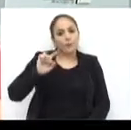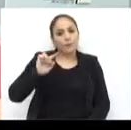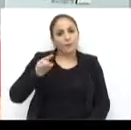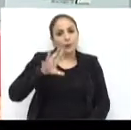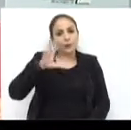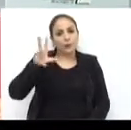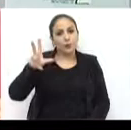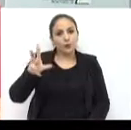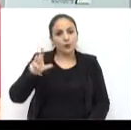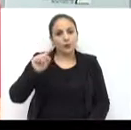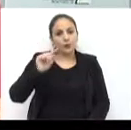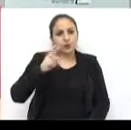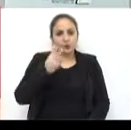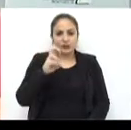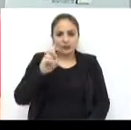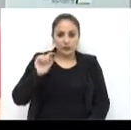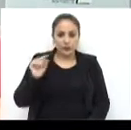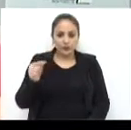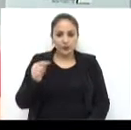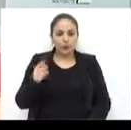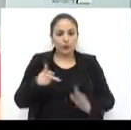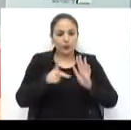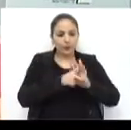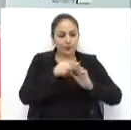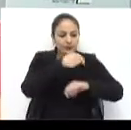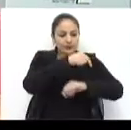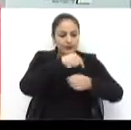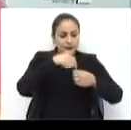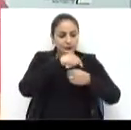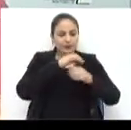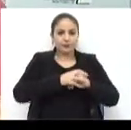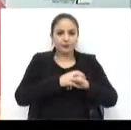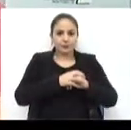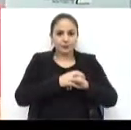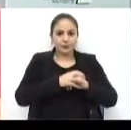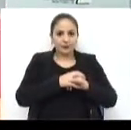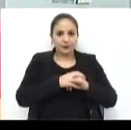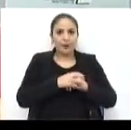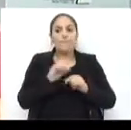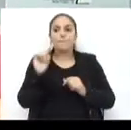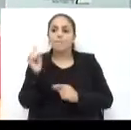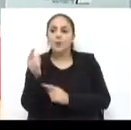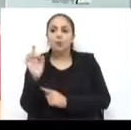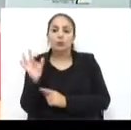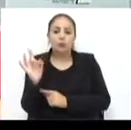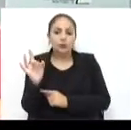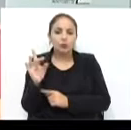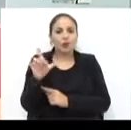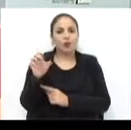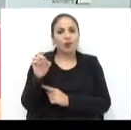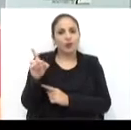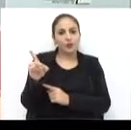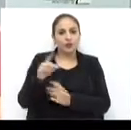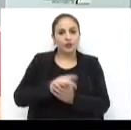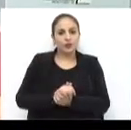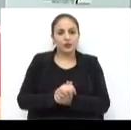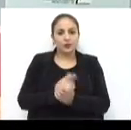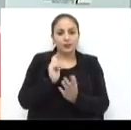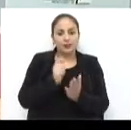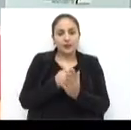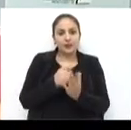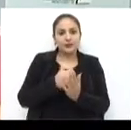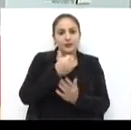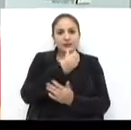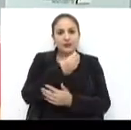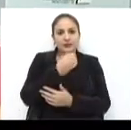cidade, em torno de 1.000 pontos é LED. Existe um recolhimento de R$600 mil de tarifa de